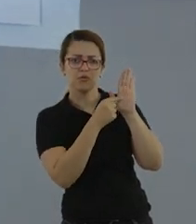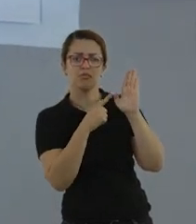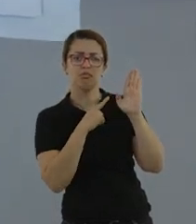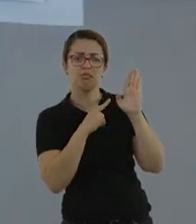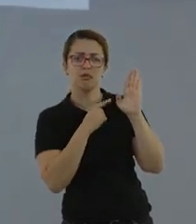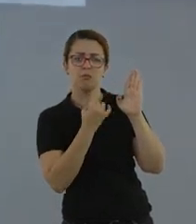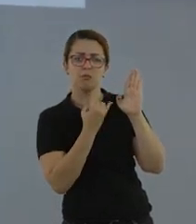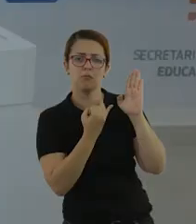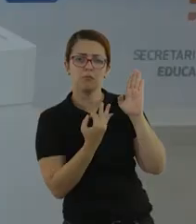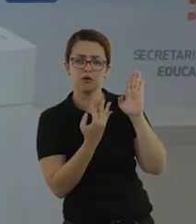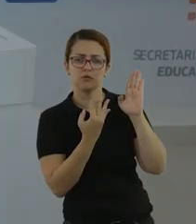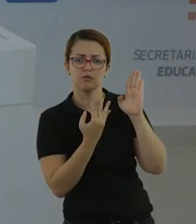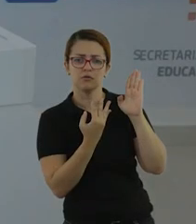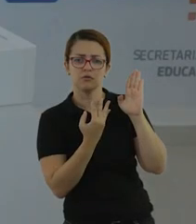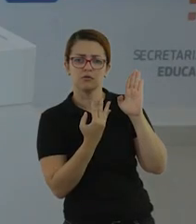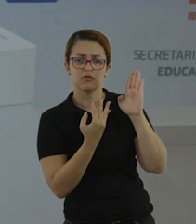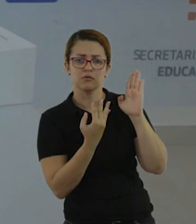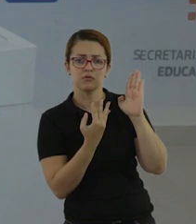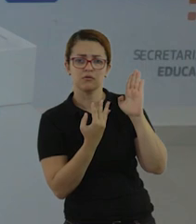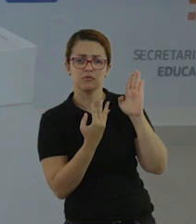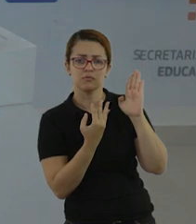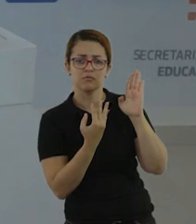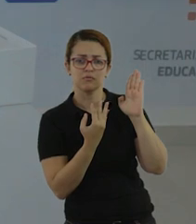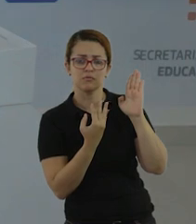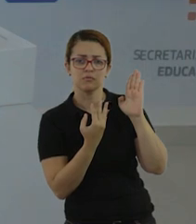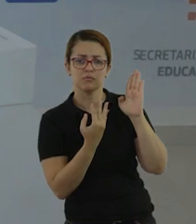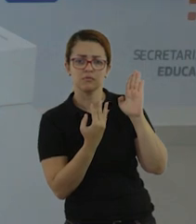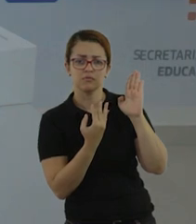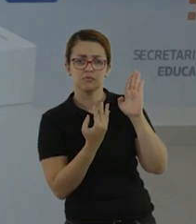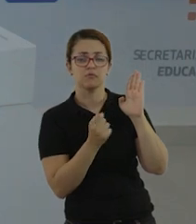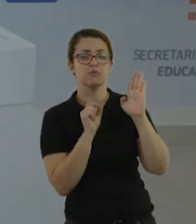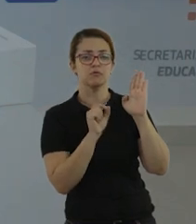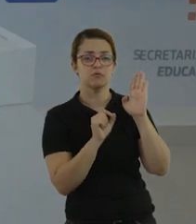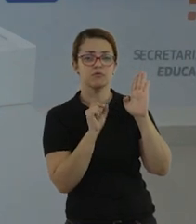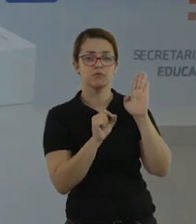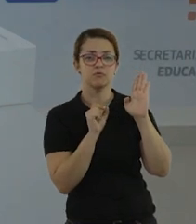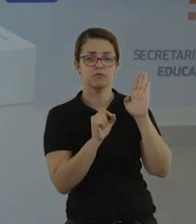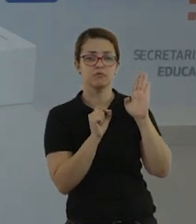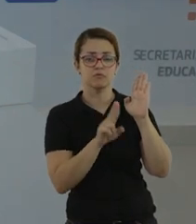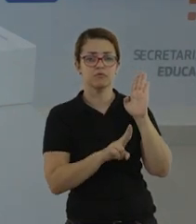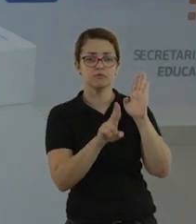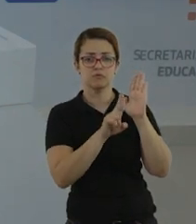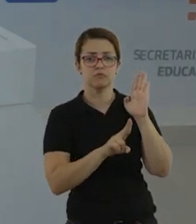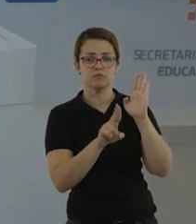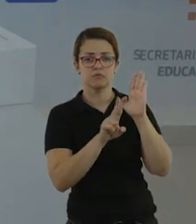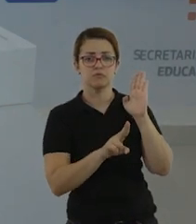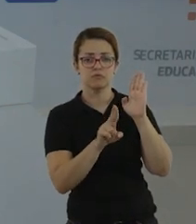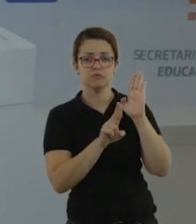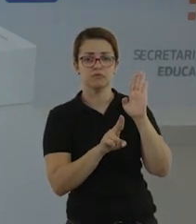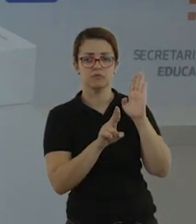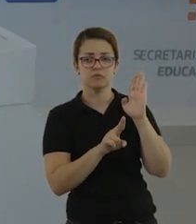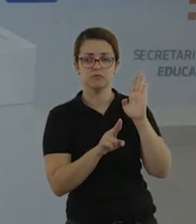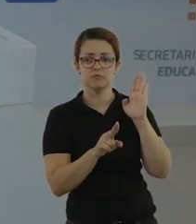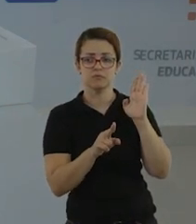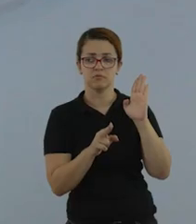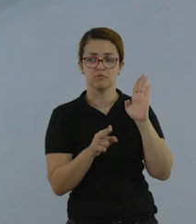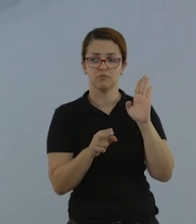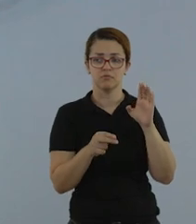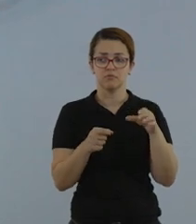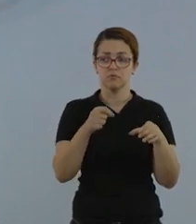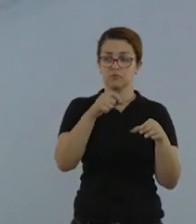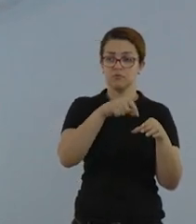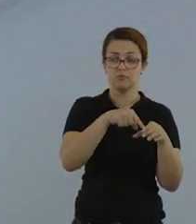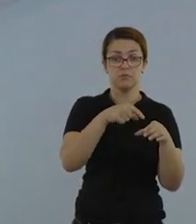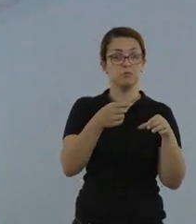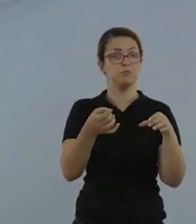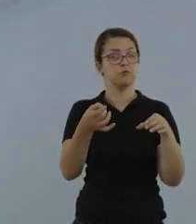unidades nós temos? Nós temos 3 unidades. Então a gente vai usar aqui o recurso que vocês também podem fazer em casa. Então, ó,